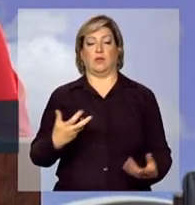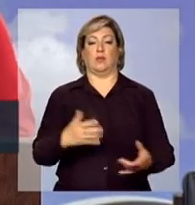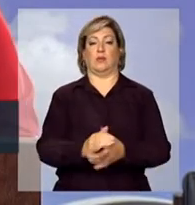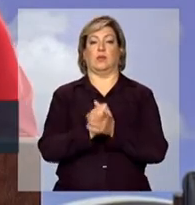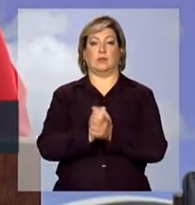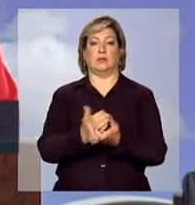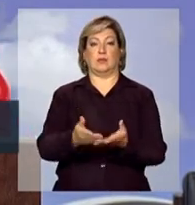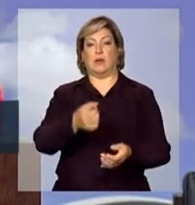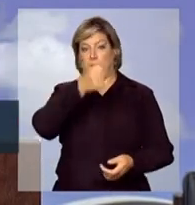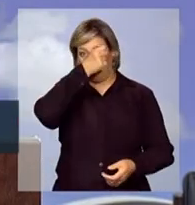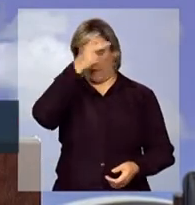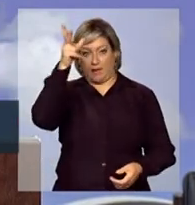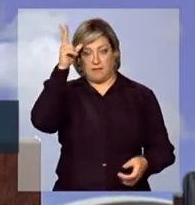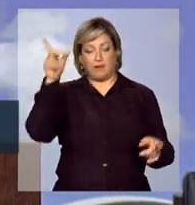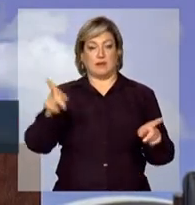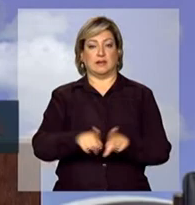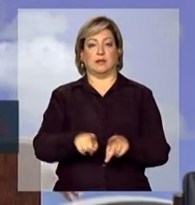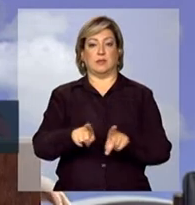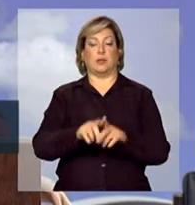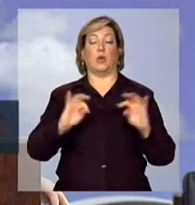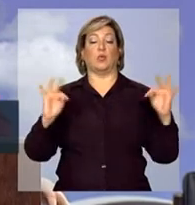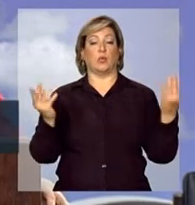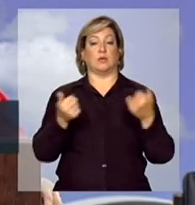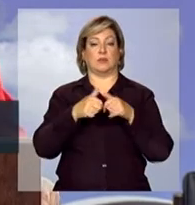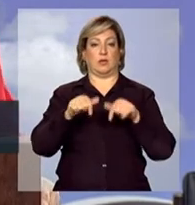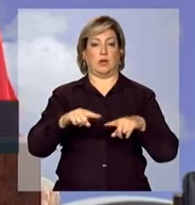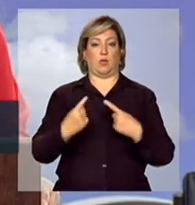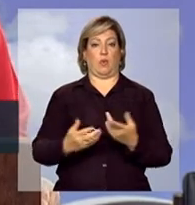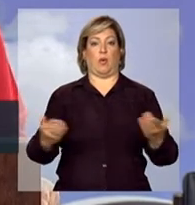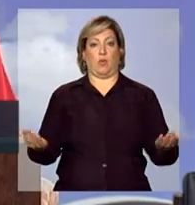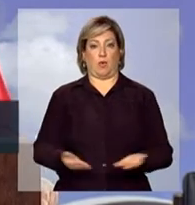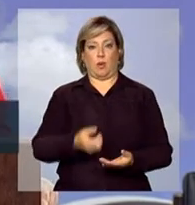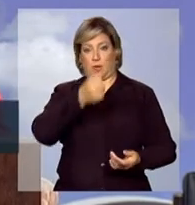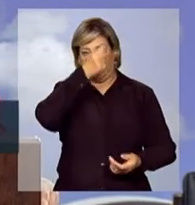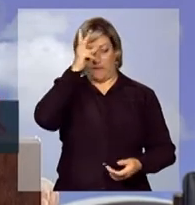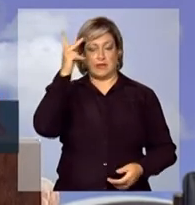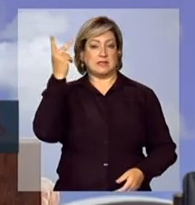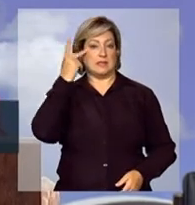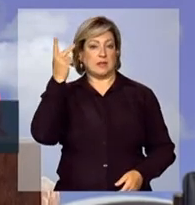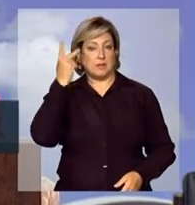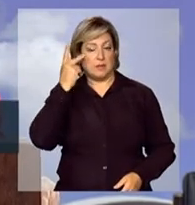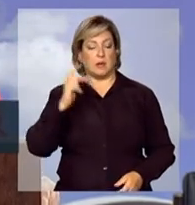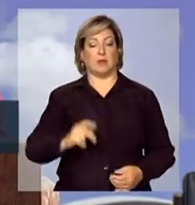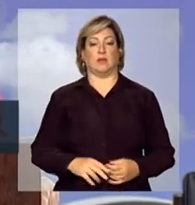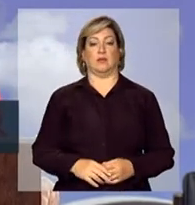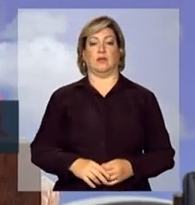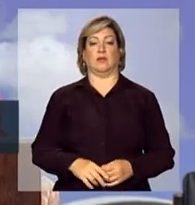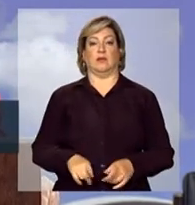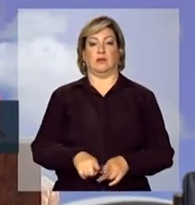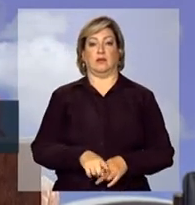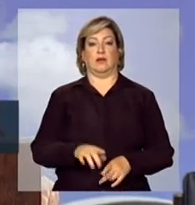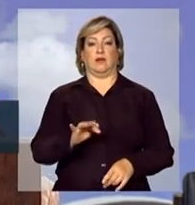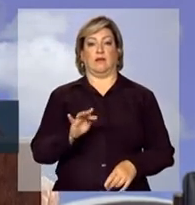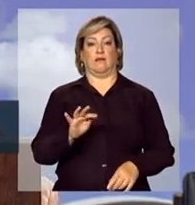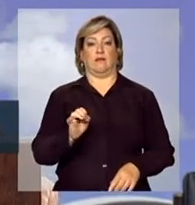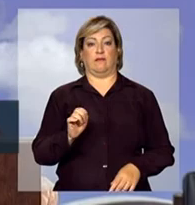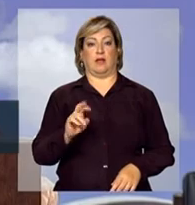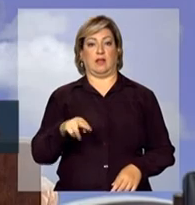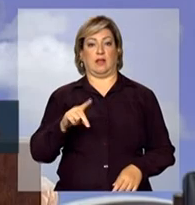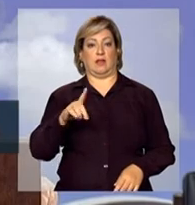cumprimentar os senhores prefeitos que nos honram nessa cerimônia o prefeito de São Paulo Fernando Haddad